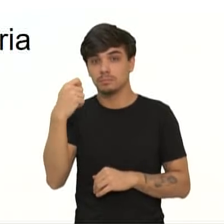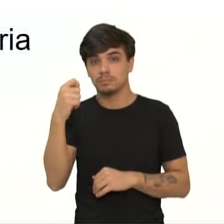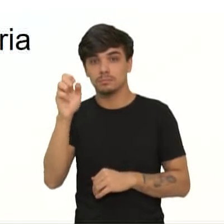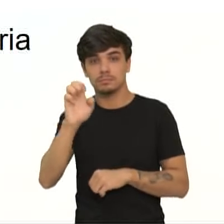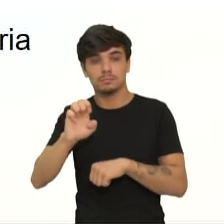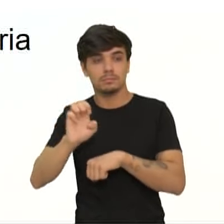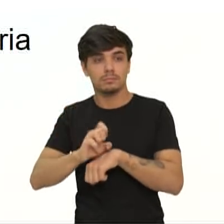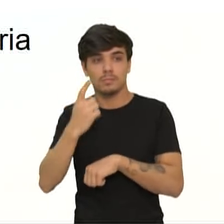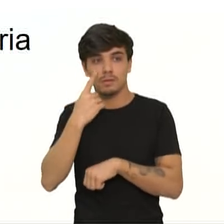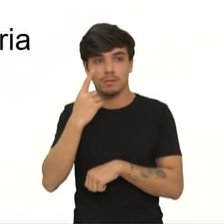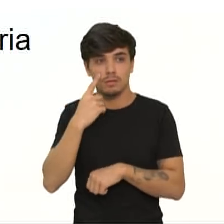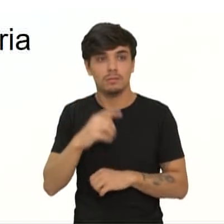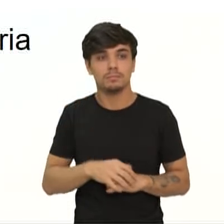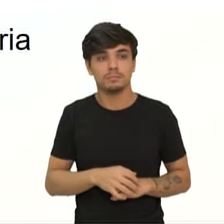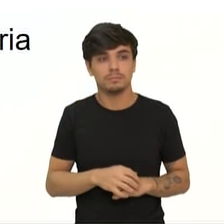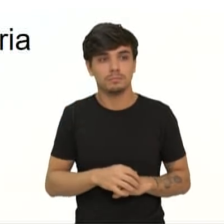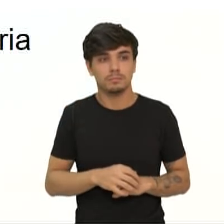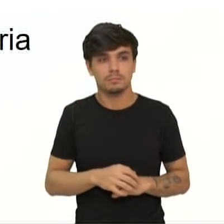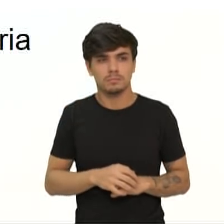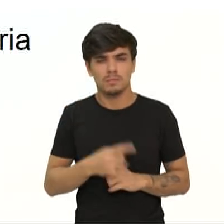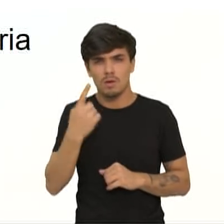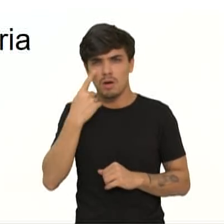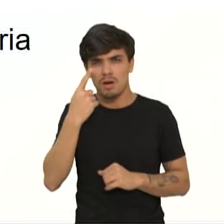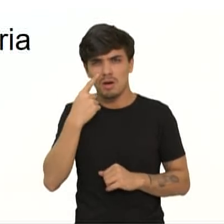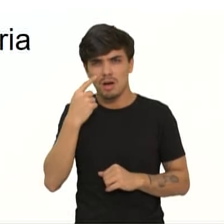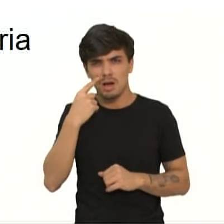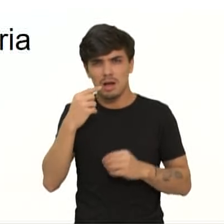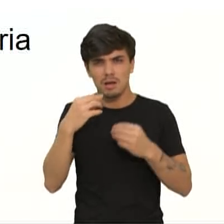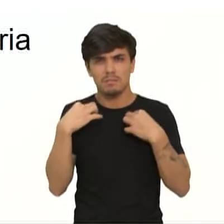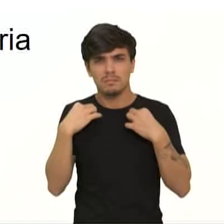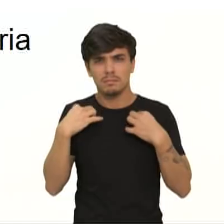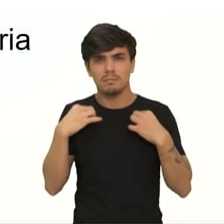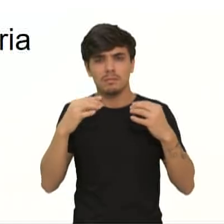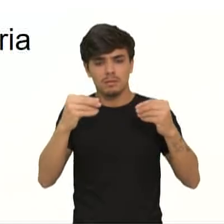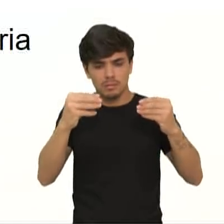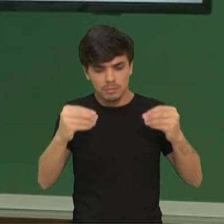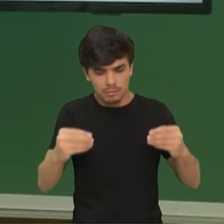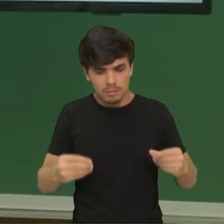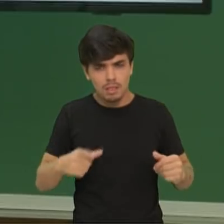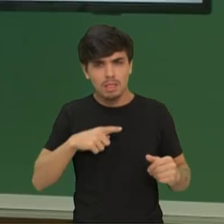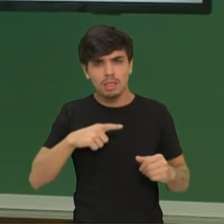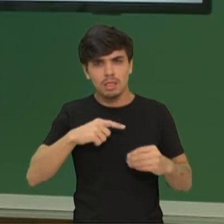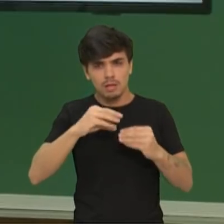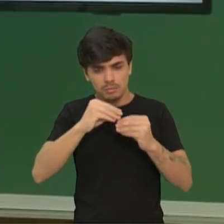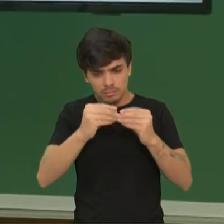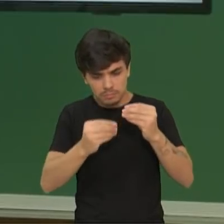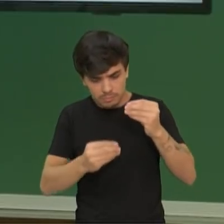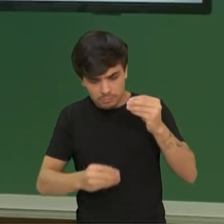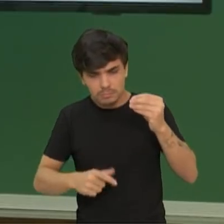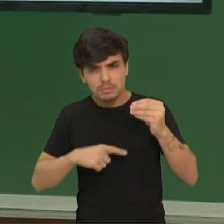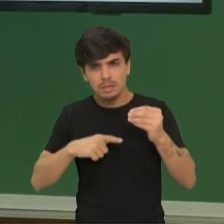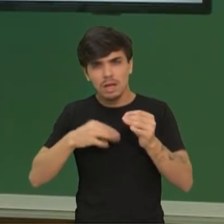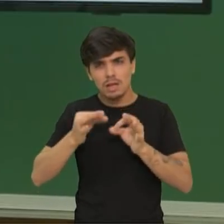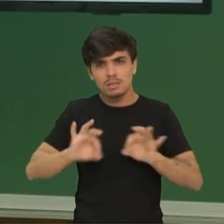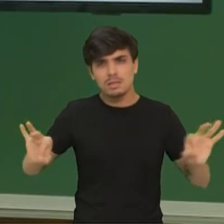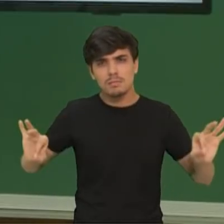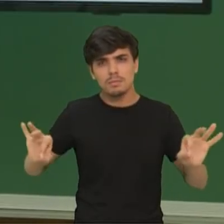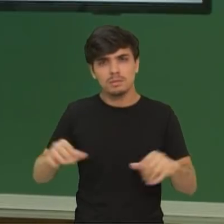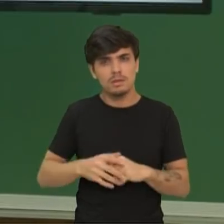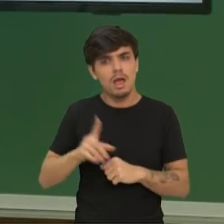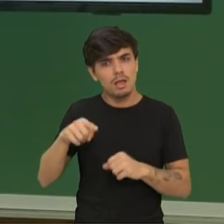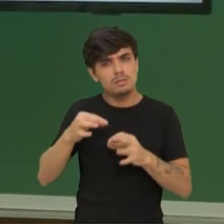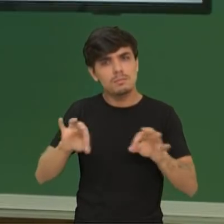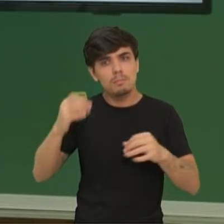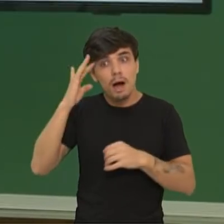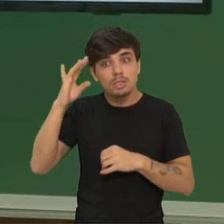uma olhada no tanto de tecido desse vestido. E olha que era o mais simplesinho, vocês imaginem os